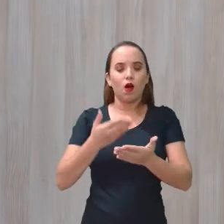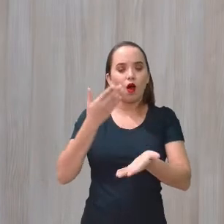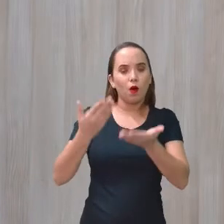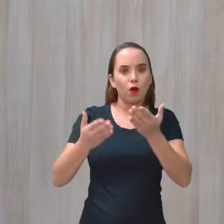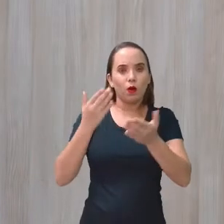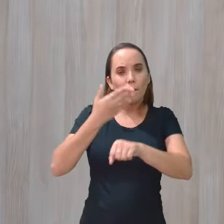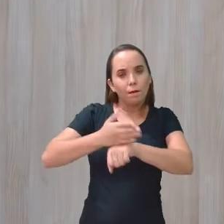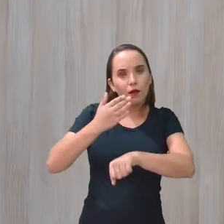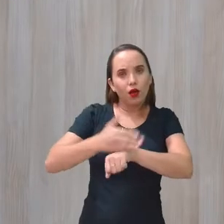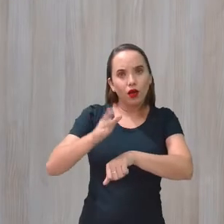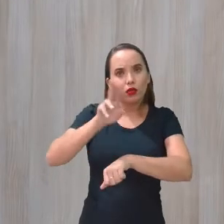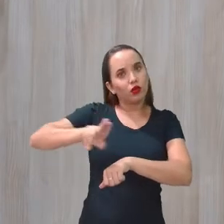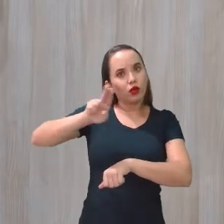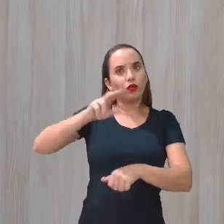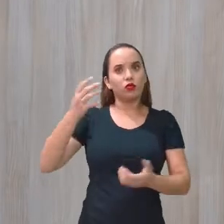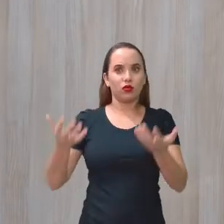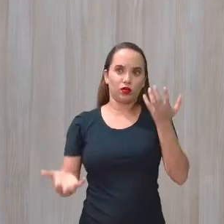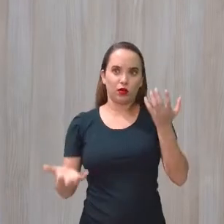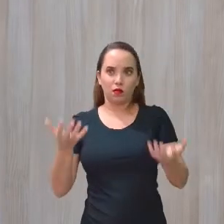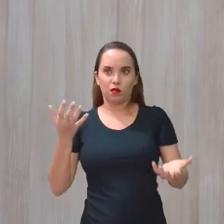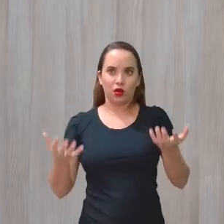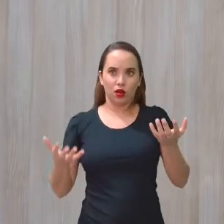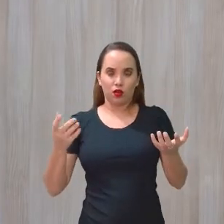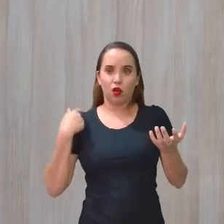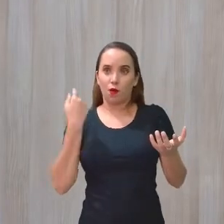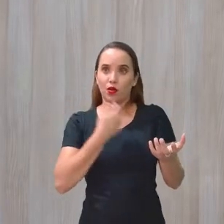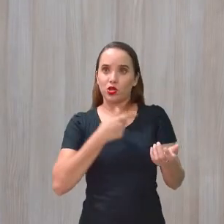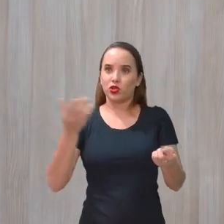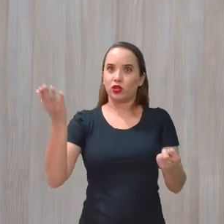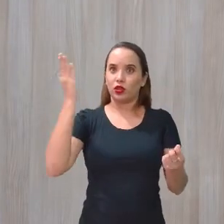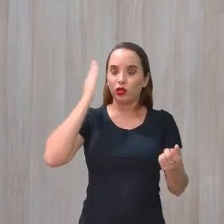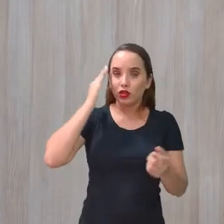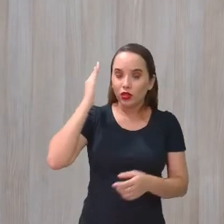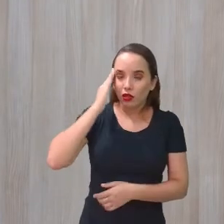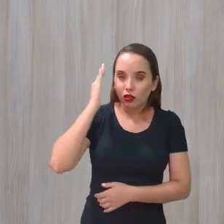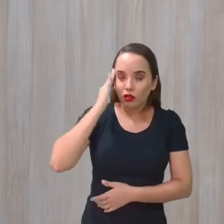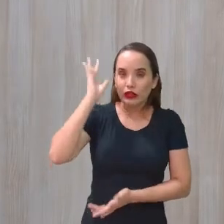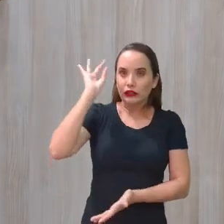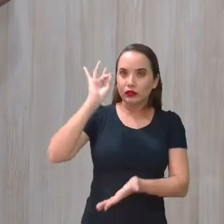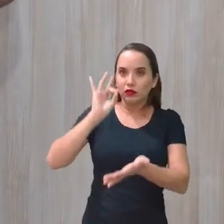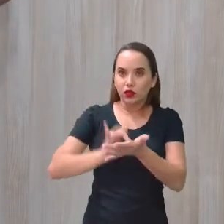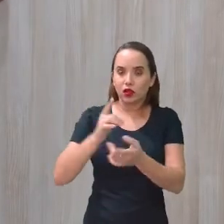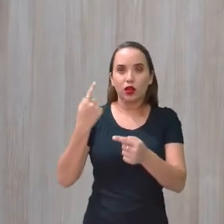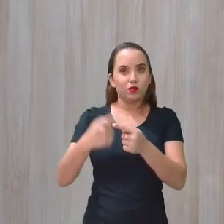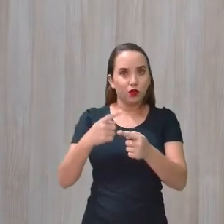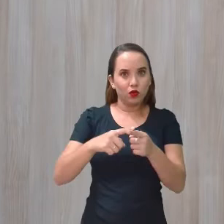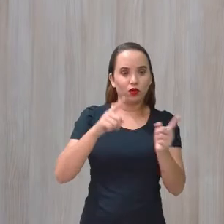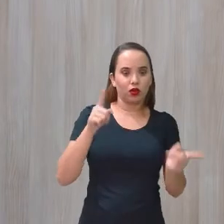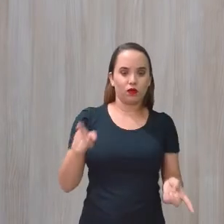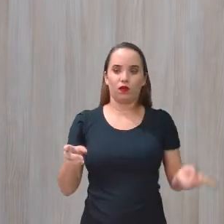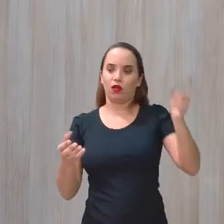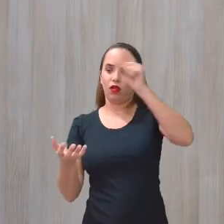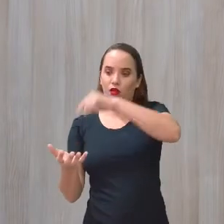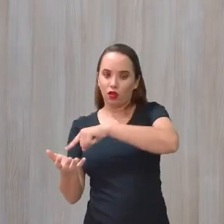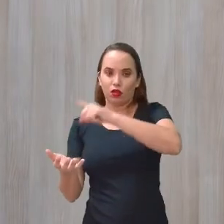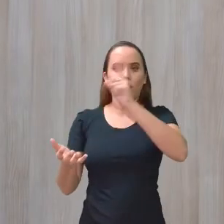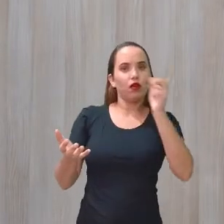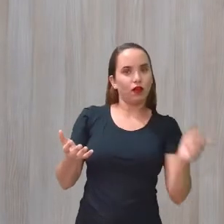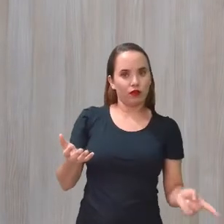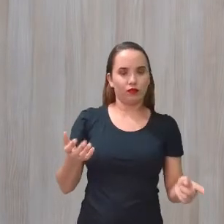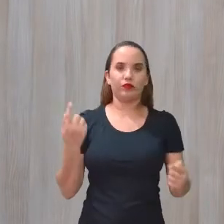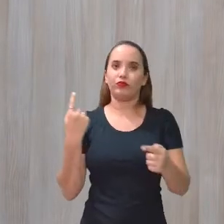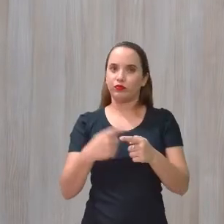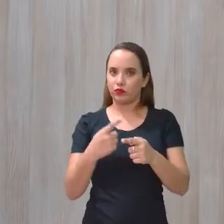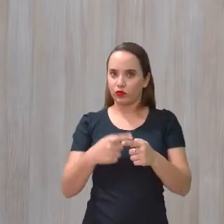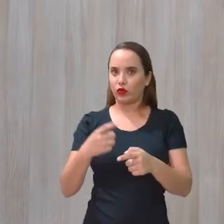balança, onde a gente vai ver por que está somando de um lado e passa subtraindo do outro, né? Porque a gente acredita